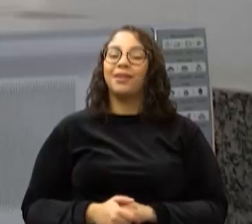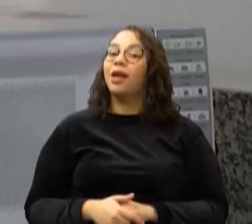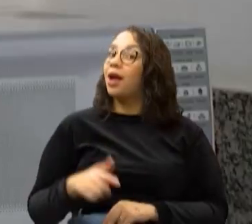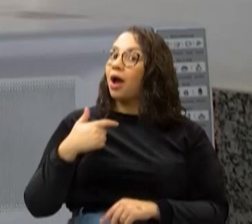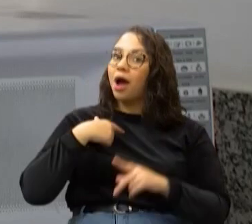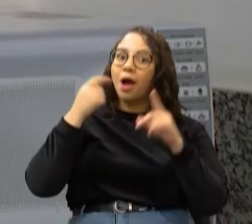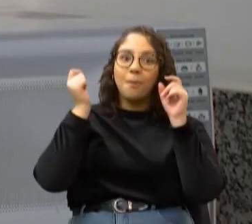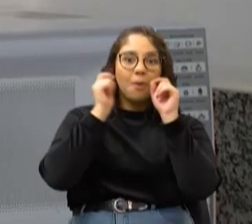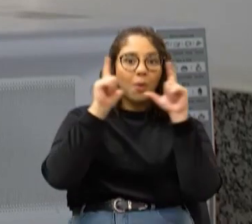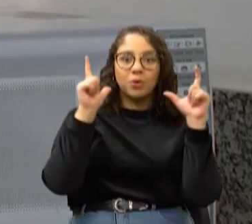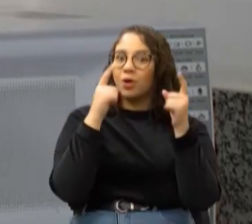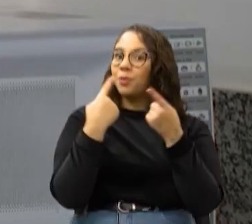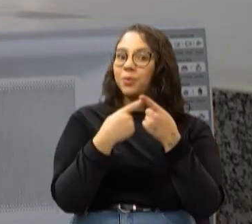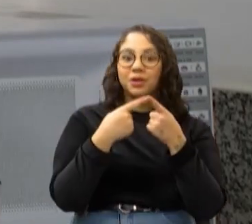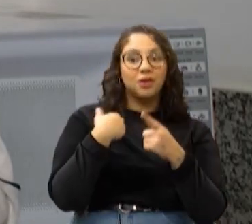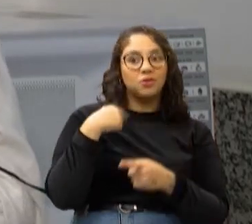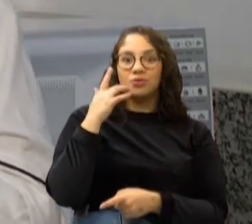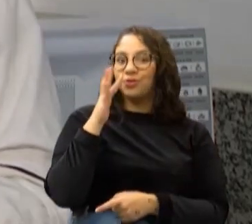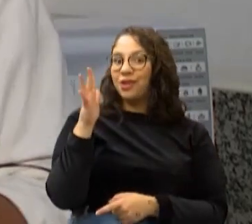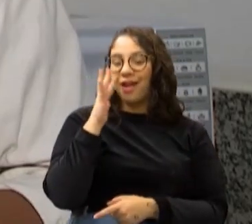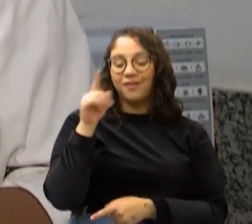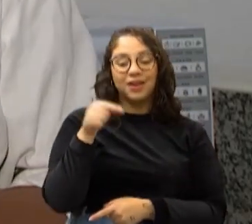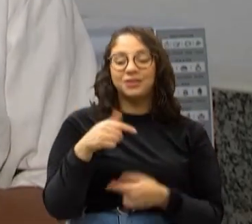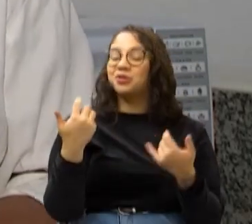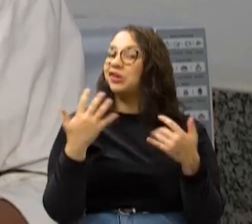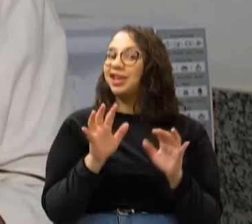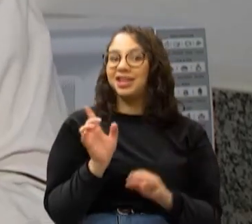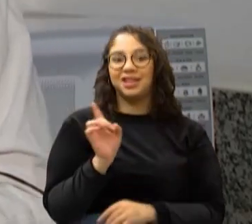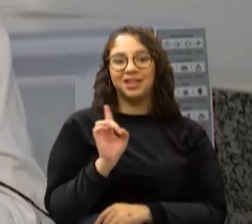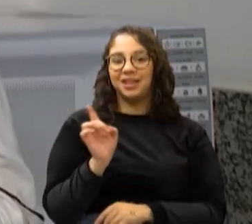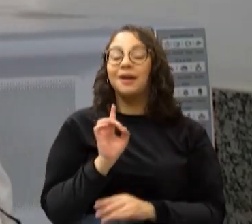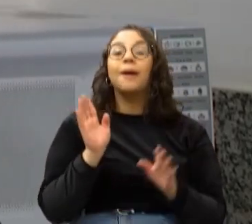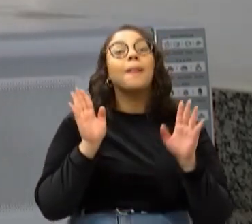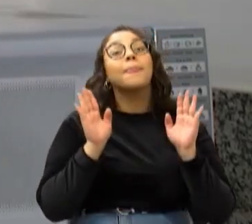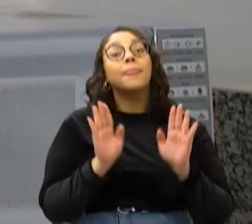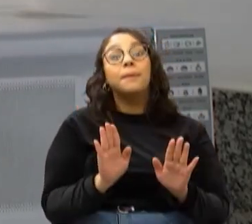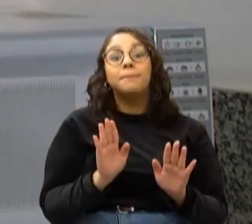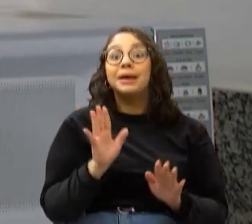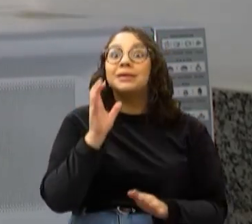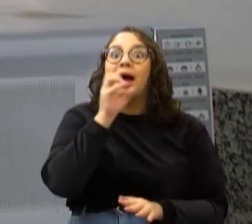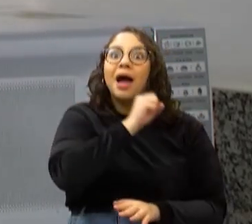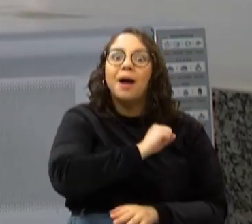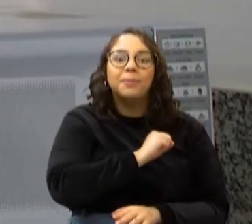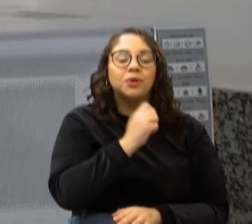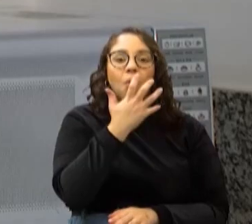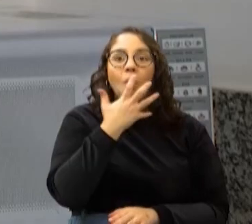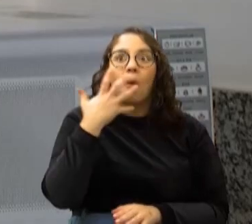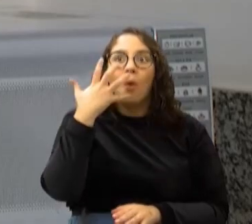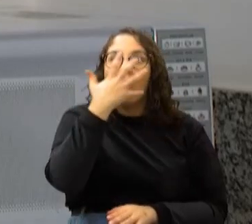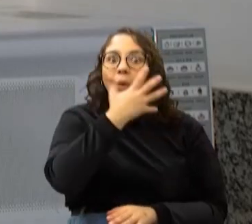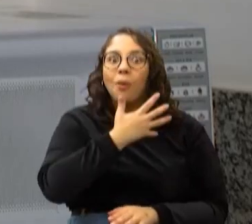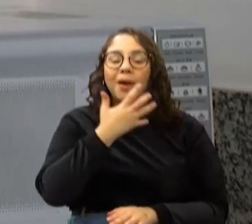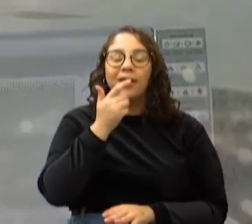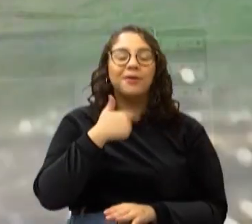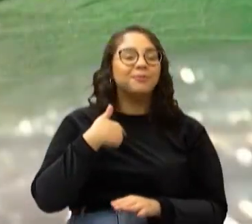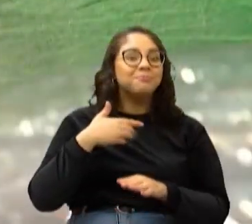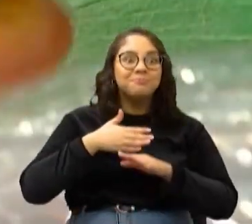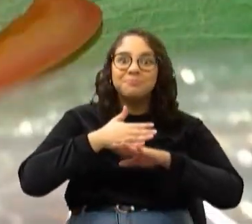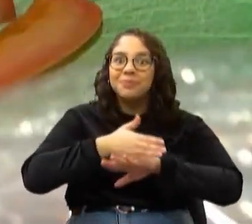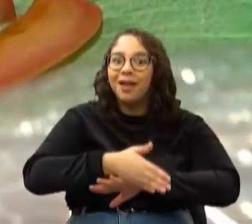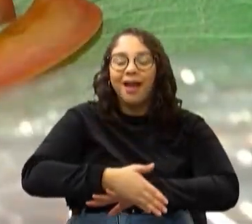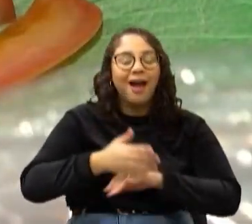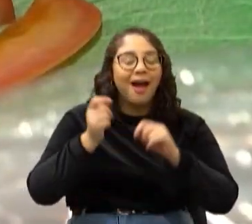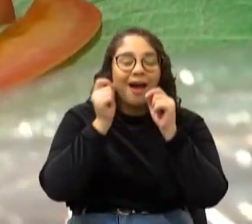Américas. Abriu meus olhos, porque não era o meu sonho, não era algo que eu queria, mas foi muito rápido. Foi uma paixão